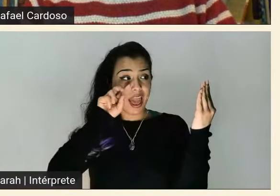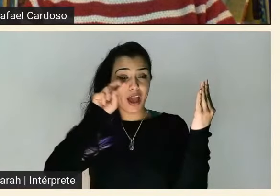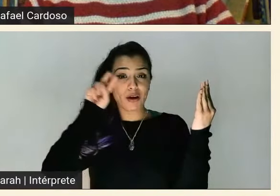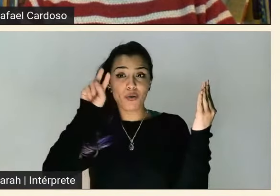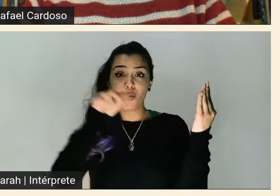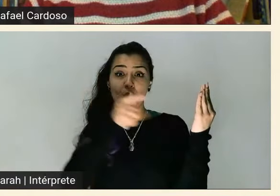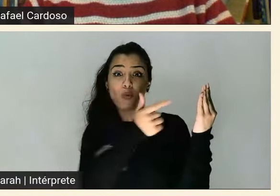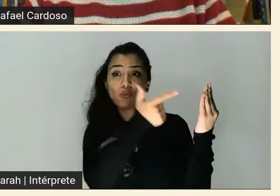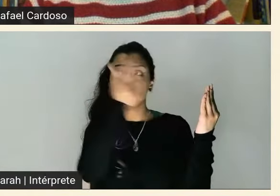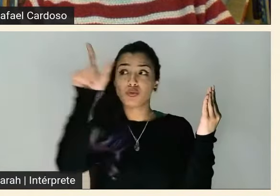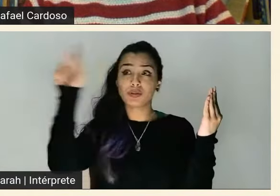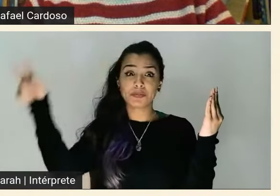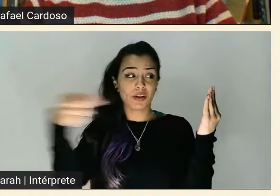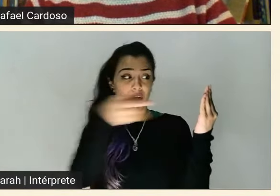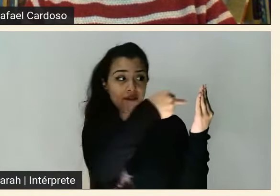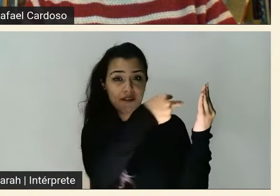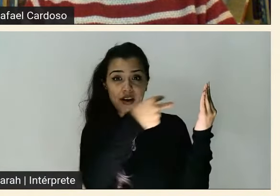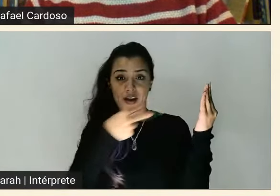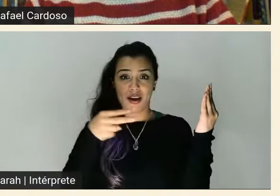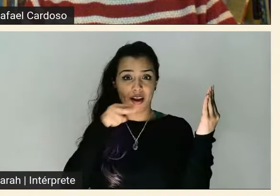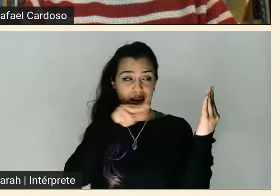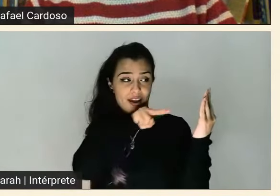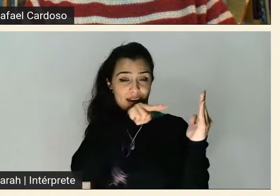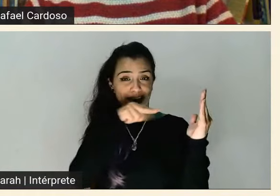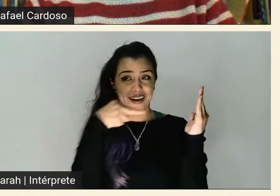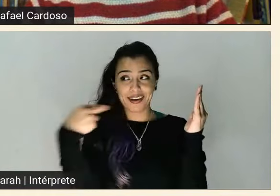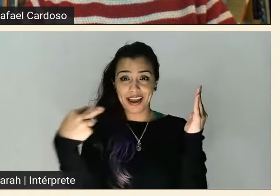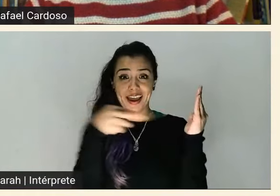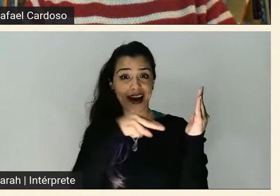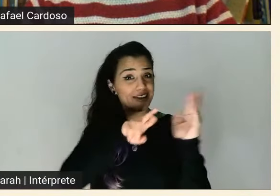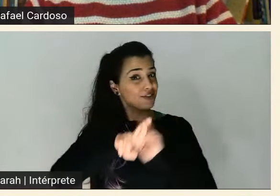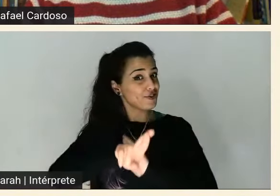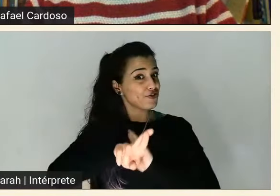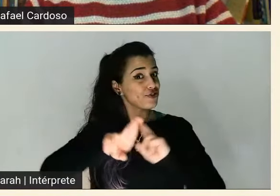estão vendo, né? E de fato, não é.